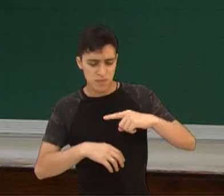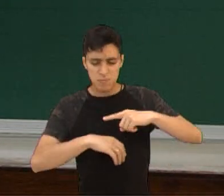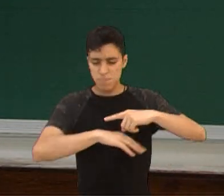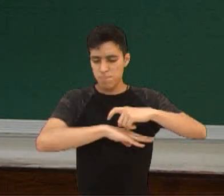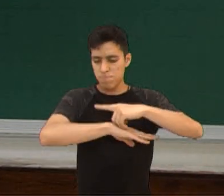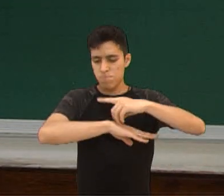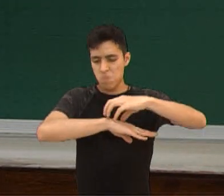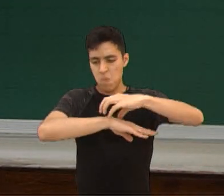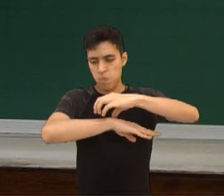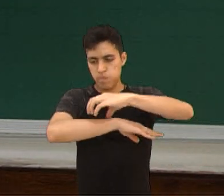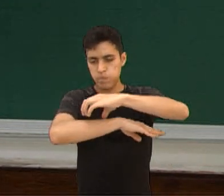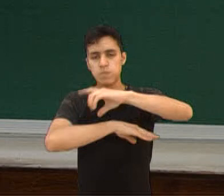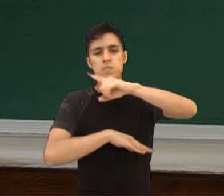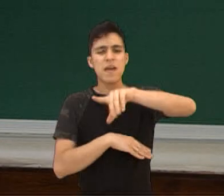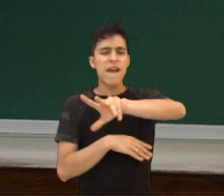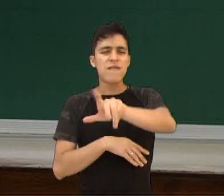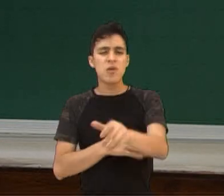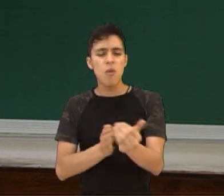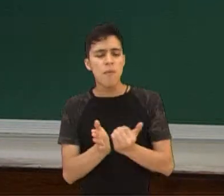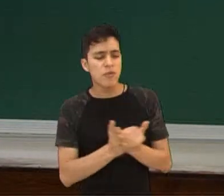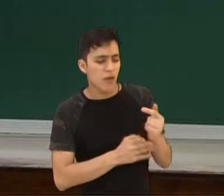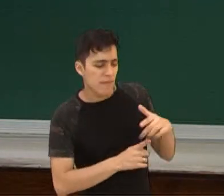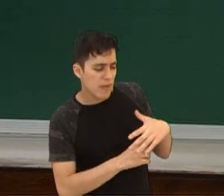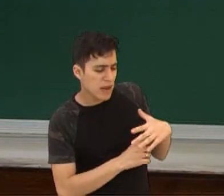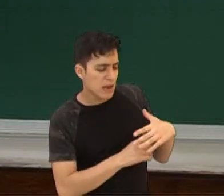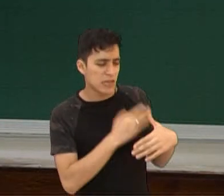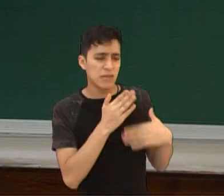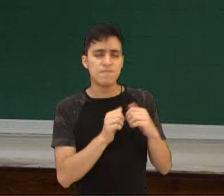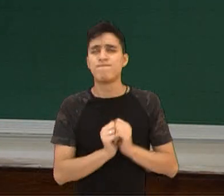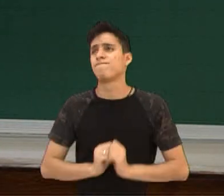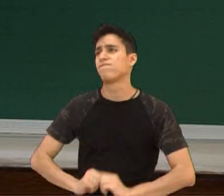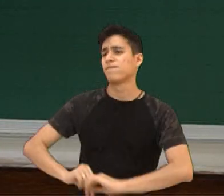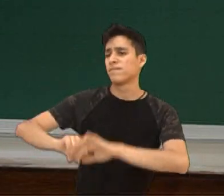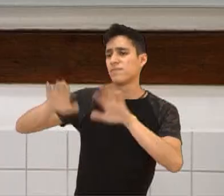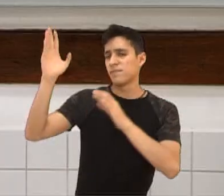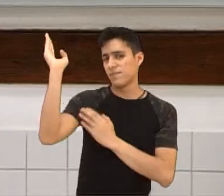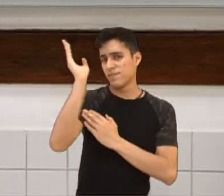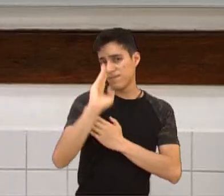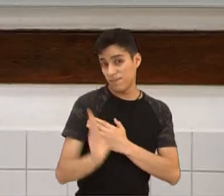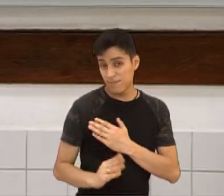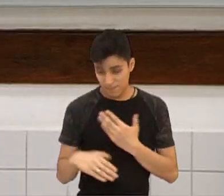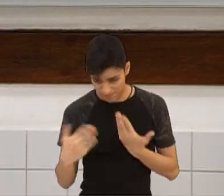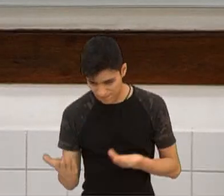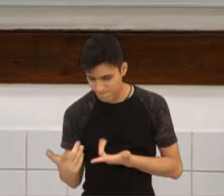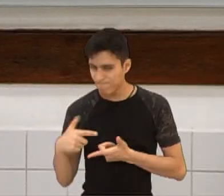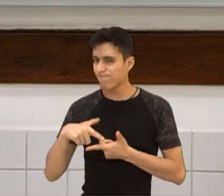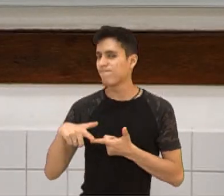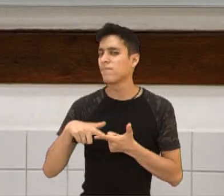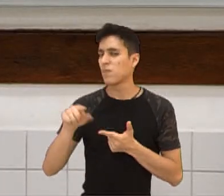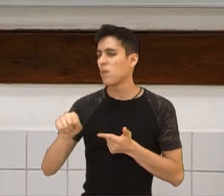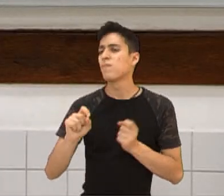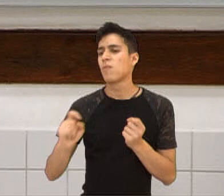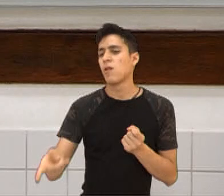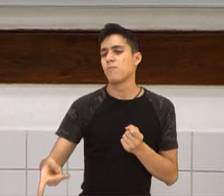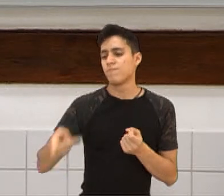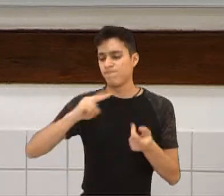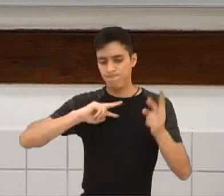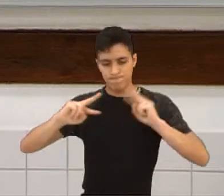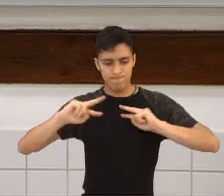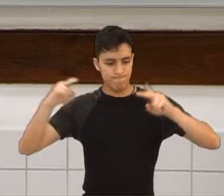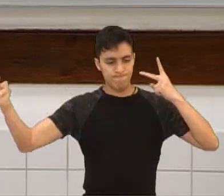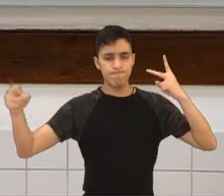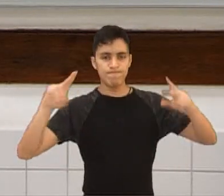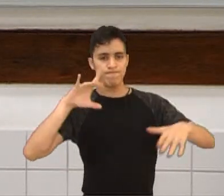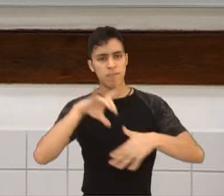que teve introdução aqui pelo Paraná e se espalhou pelo Brasil inteiro. E é inclusive vetor de algumas doenças, tá? Então, olha